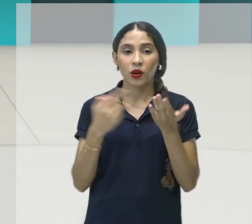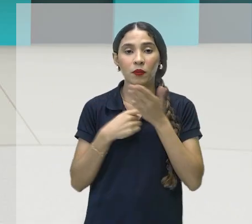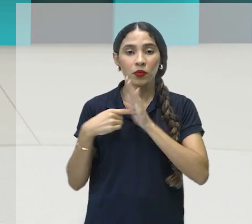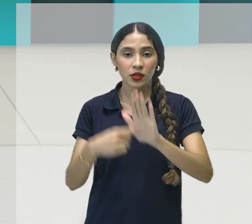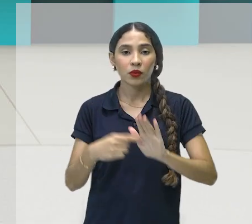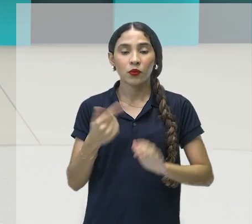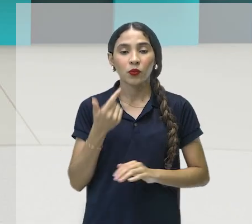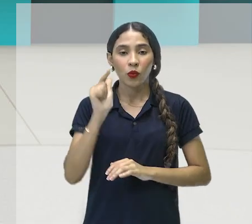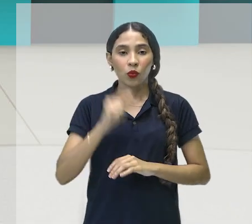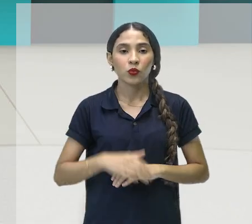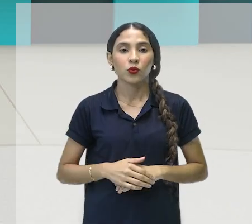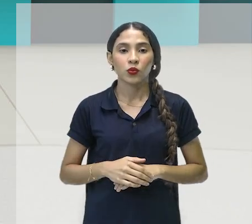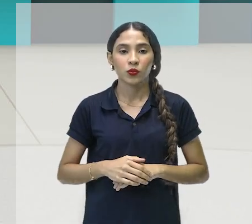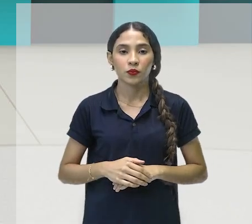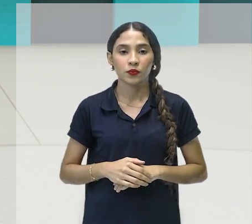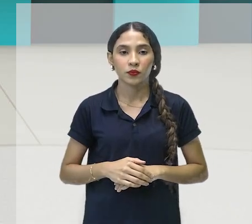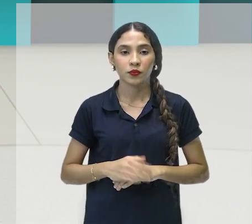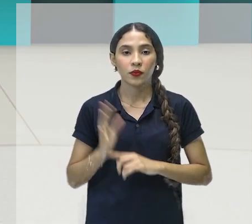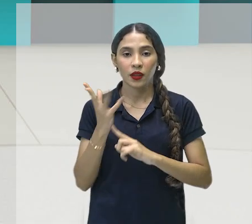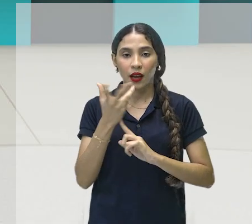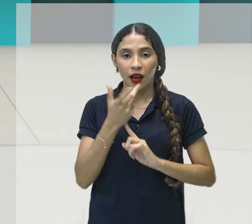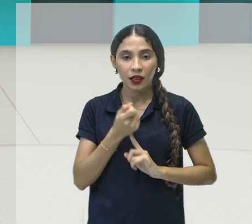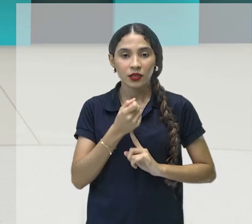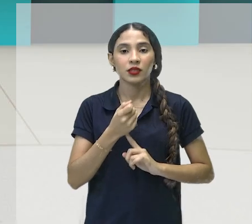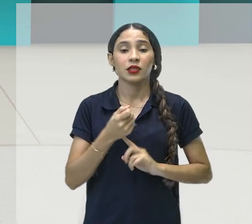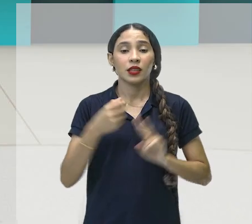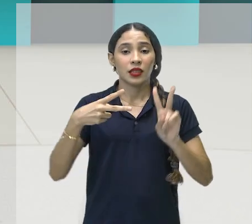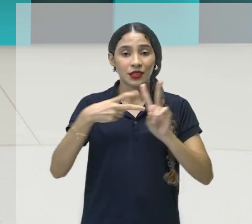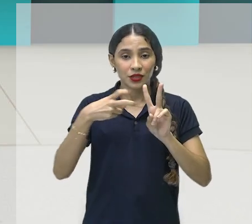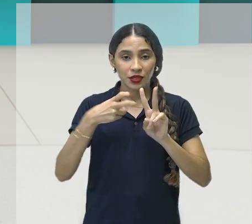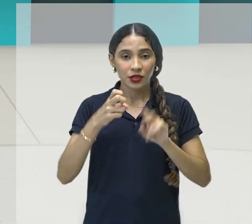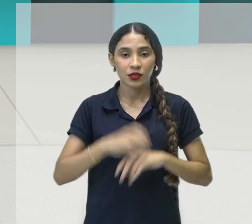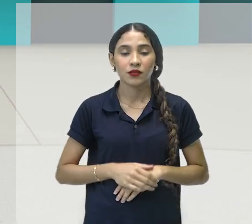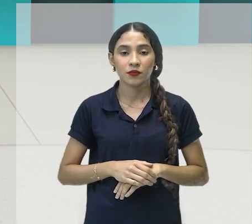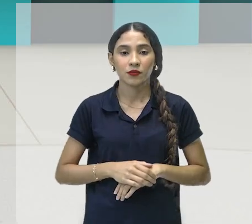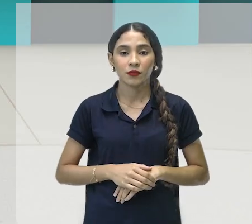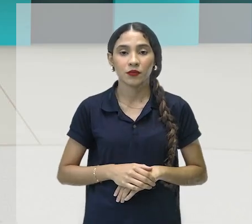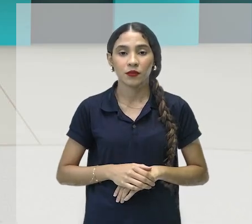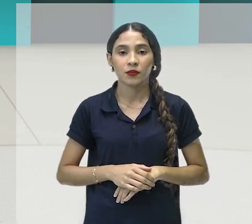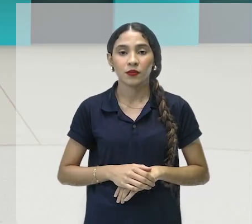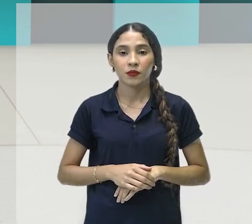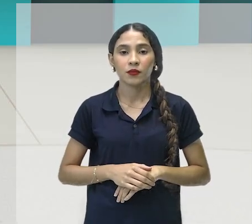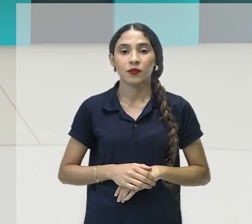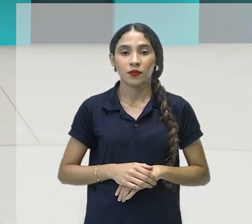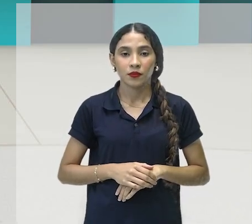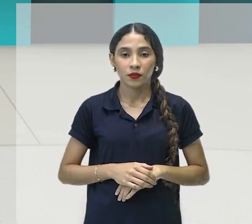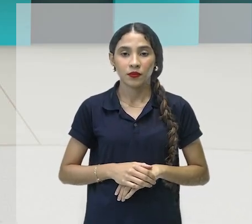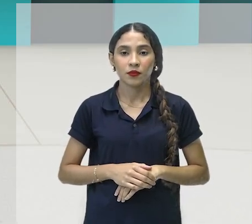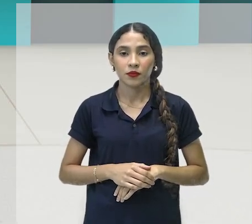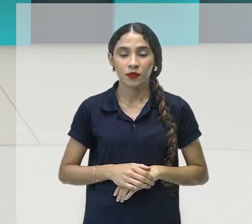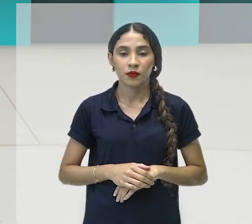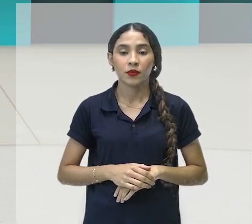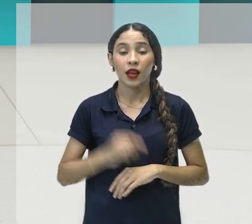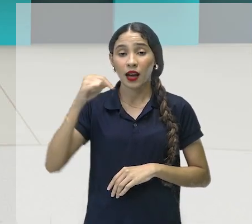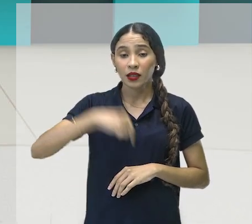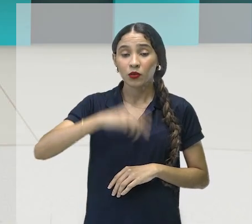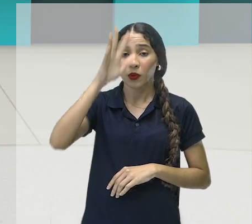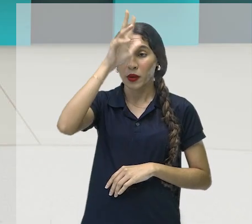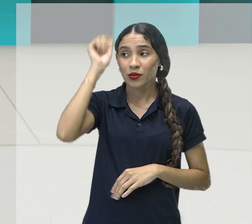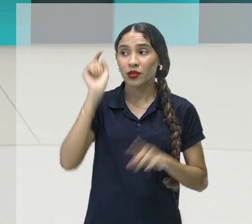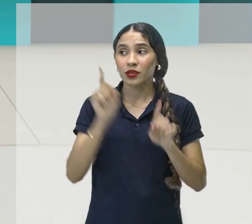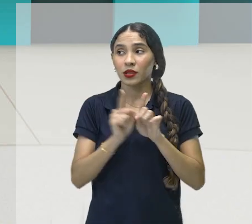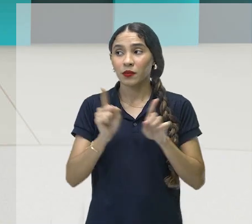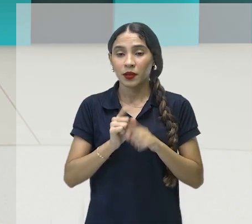para vocês um outro artista indígena da etnia Baniwa, aqui